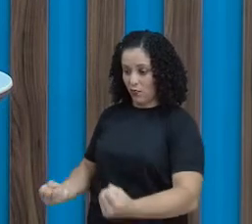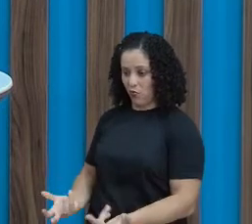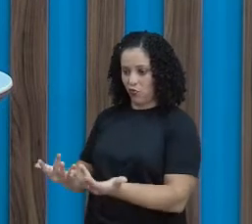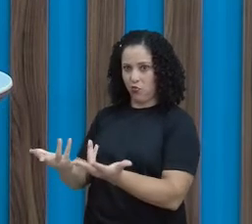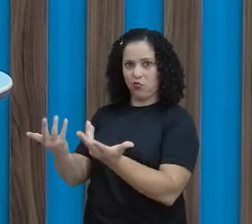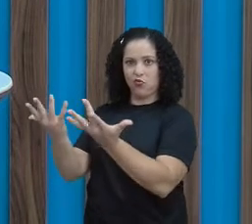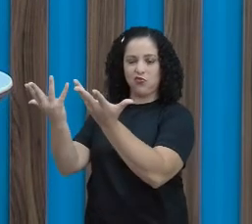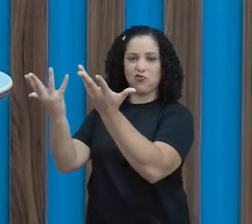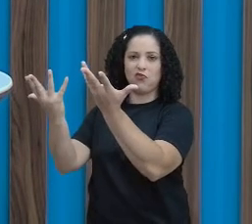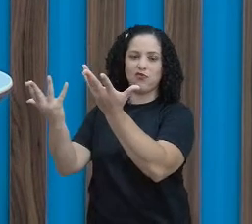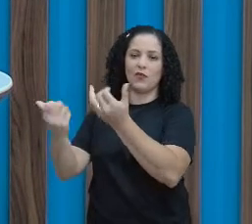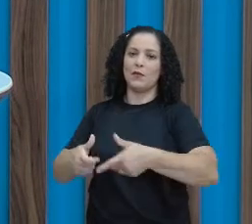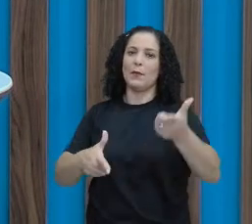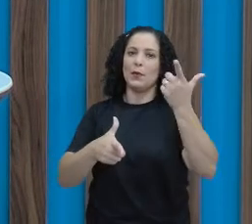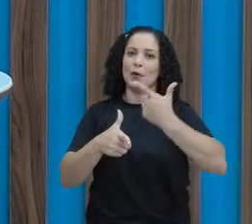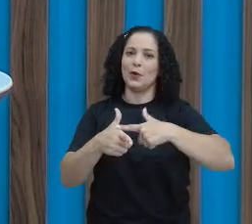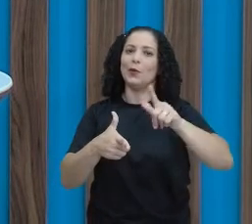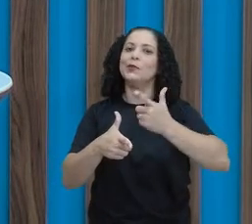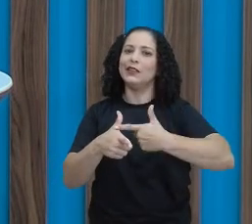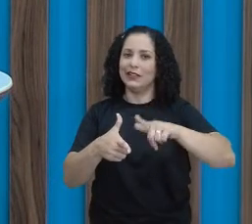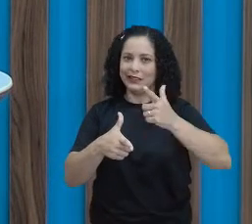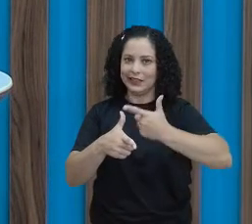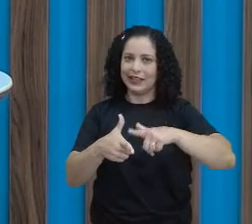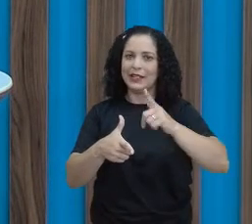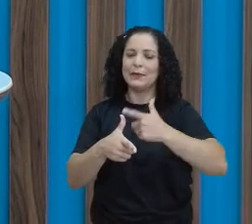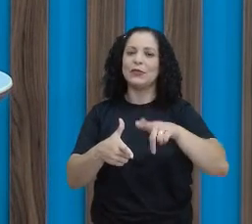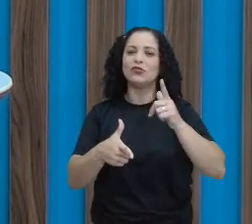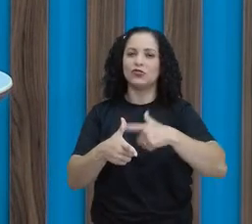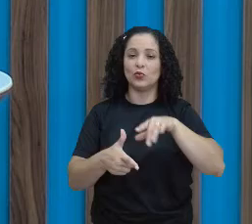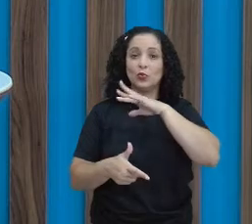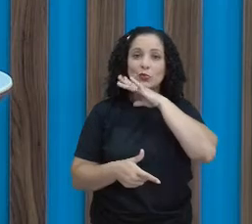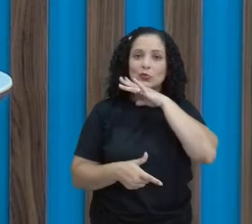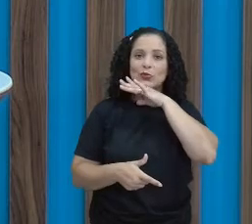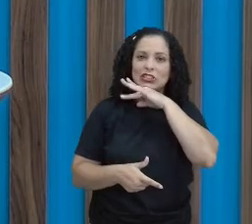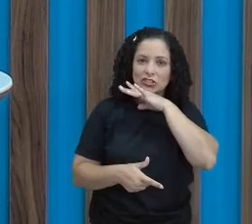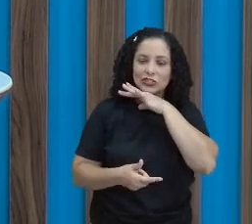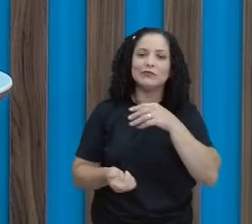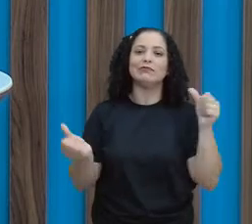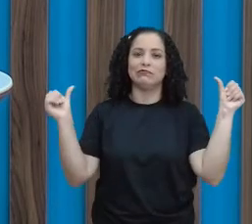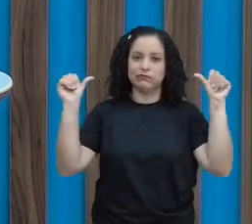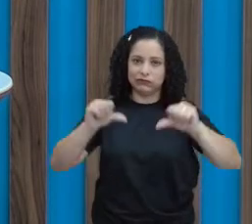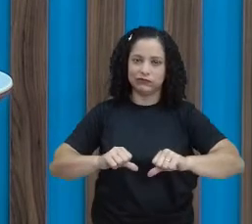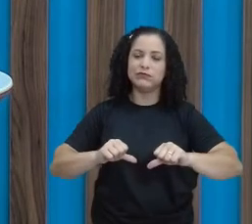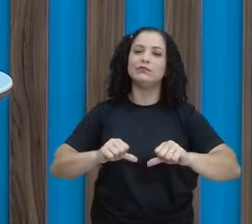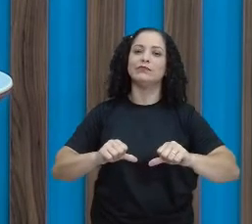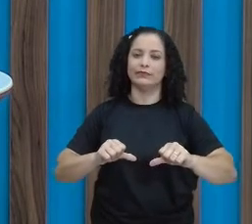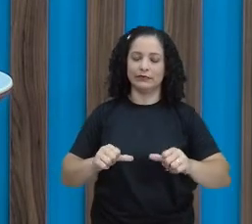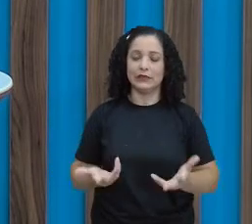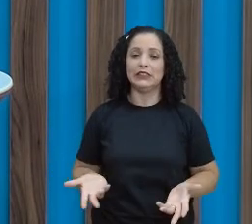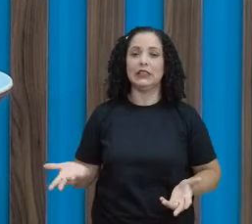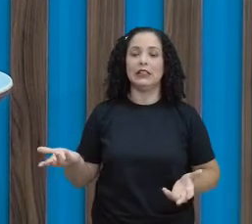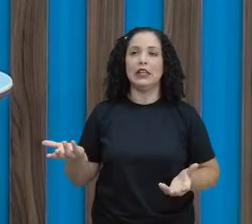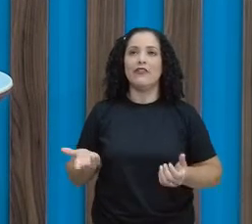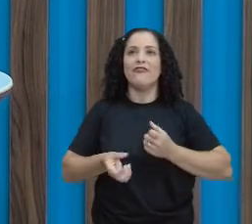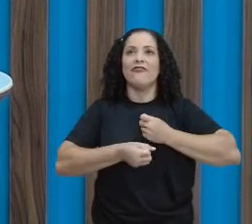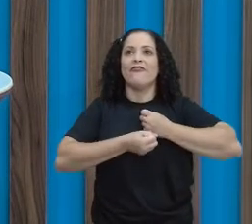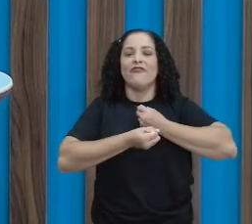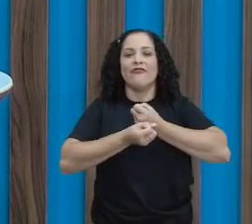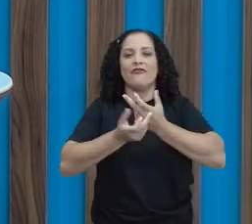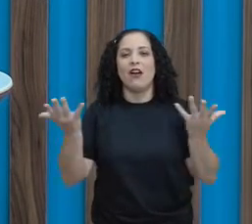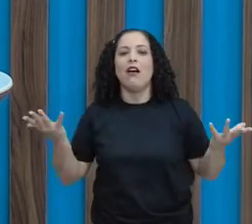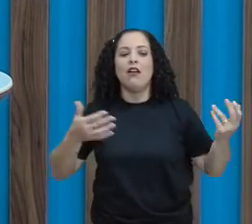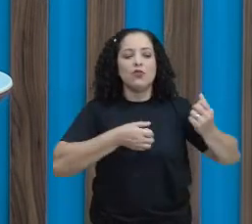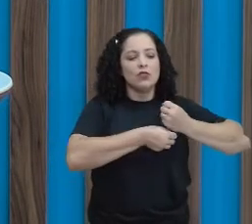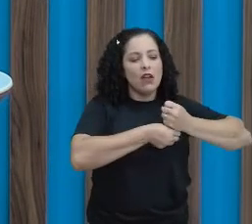aí transtornos e trazer malefícios irreparáveis. Como você disse, vai demorar muitos